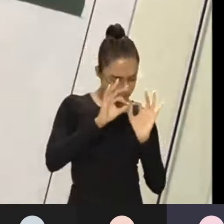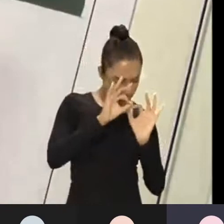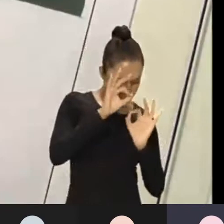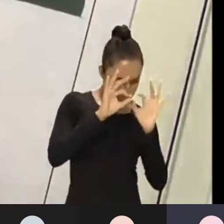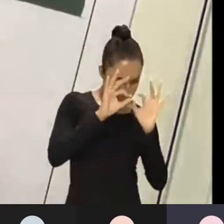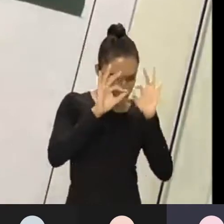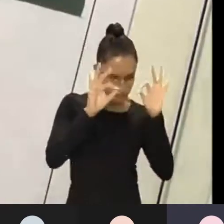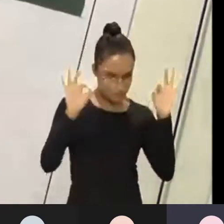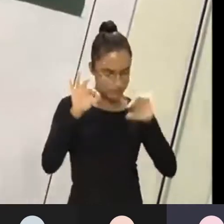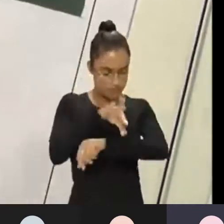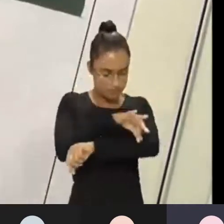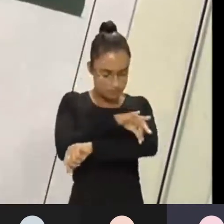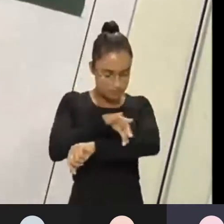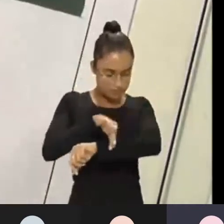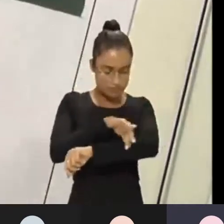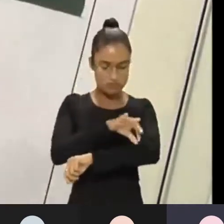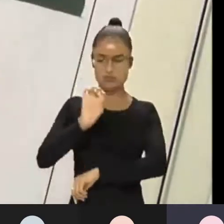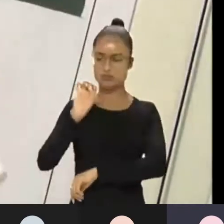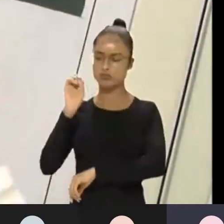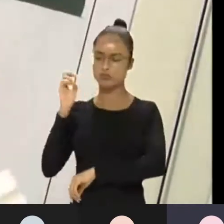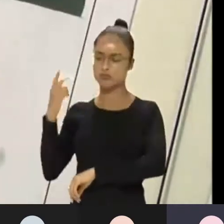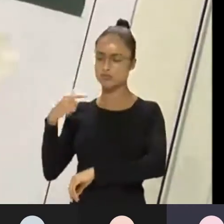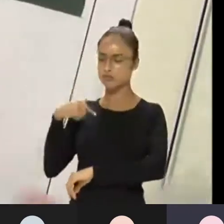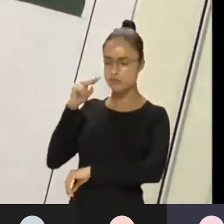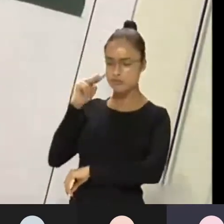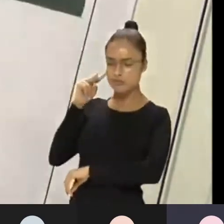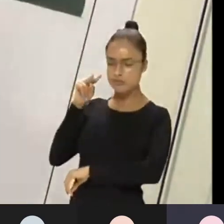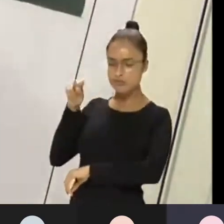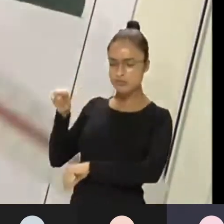objeto, por exemplo, um móvel, um detalhe